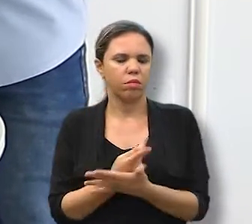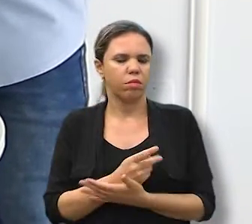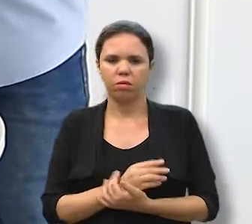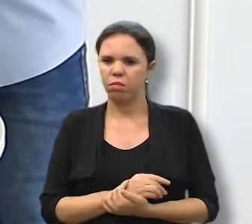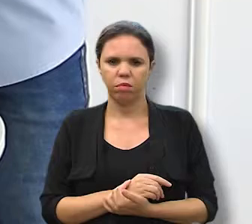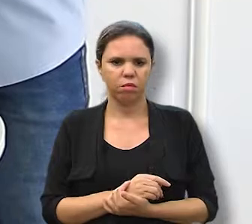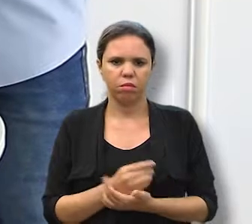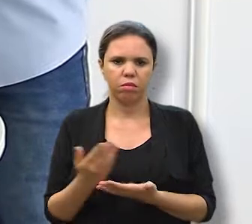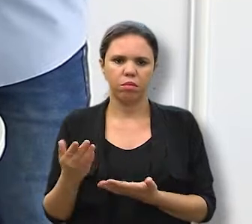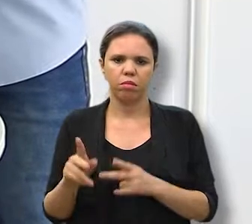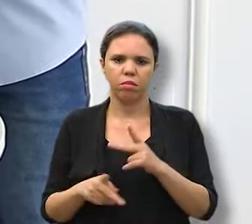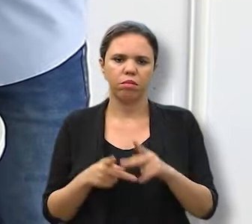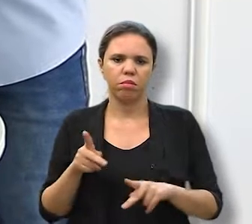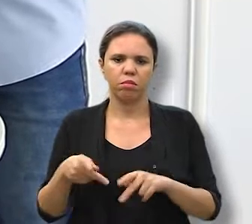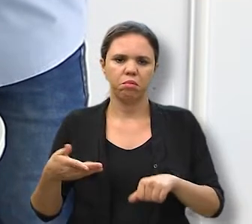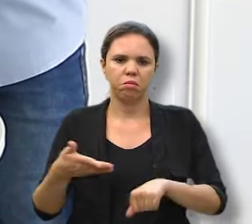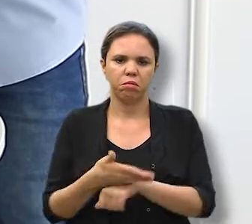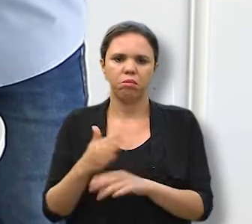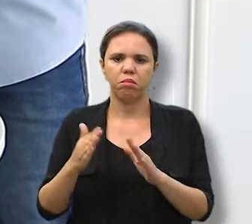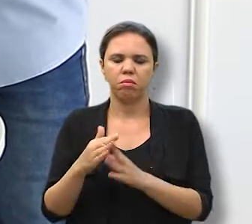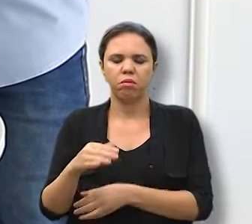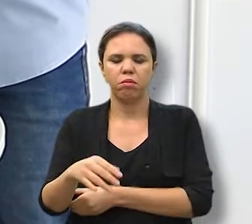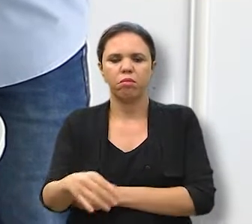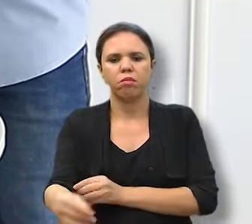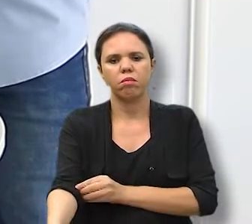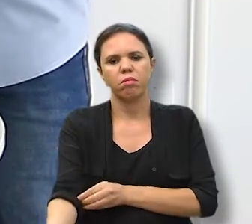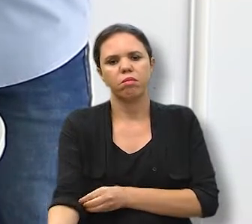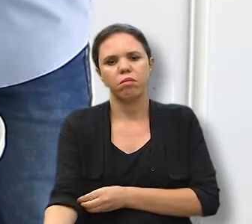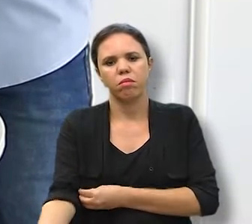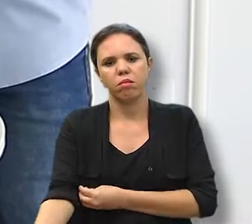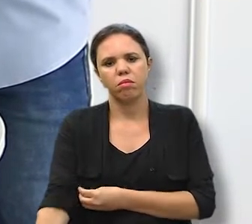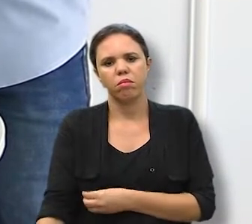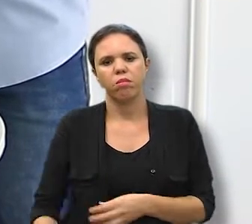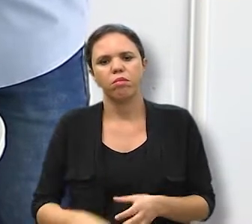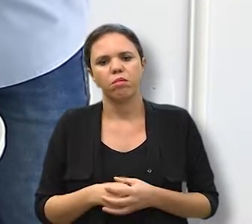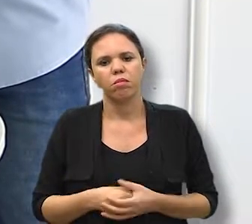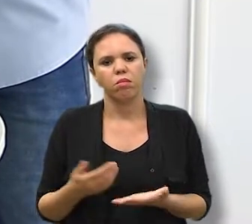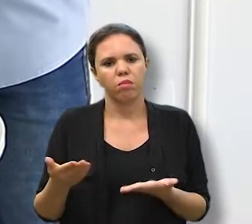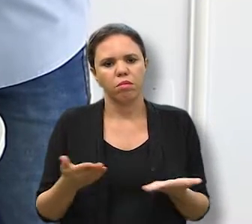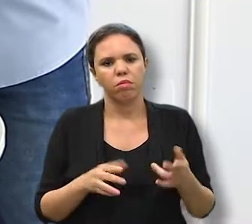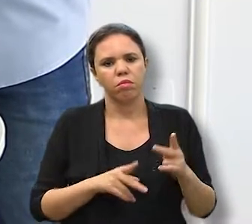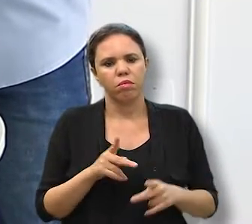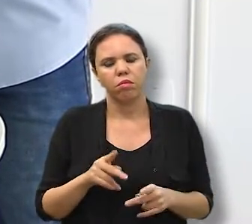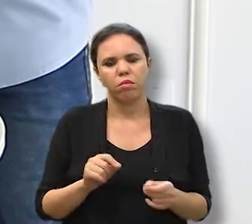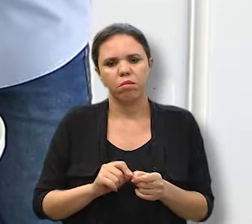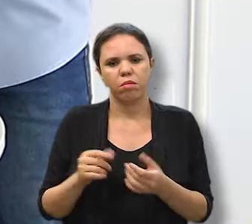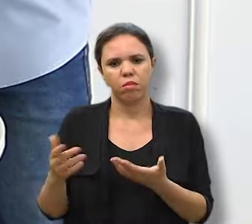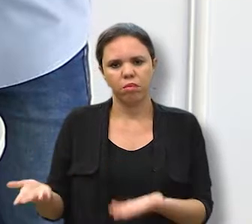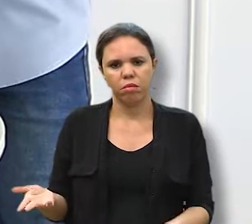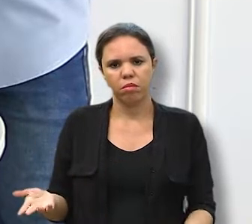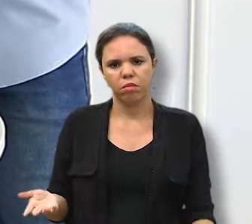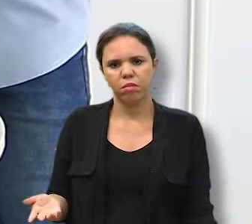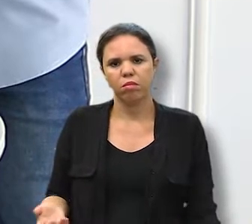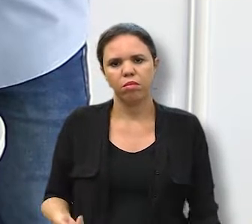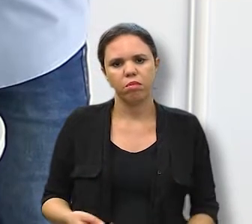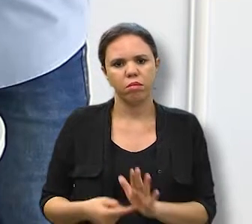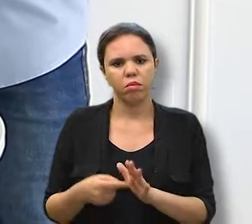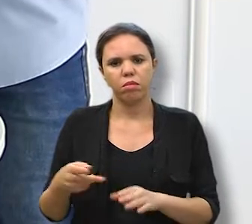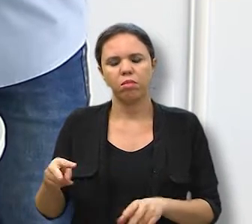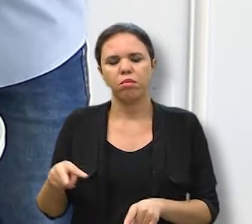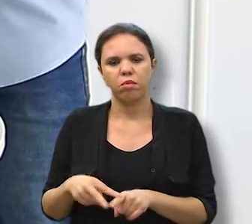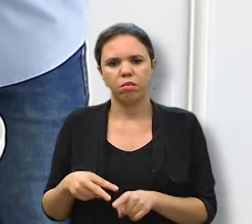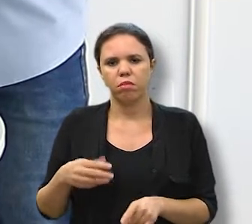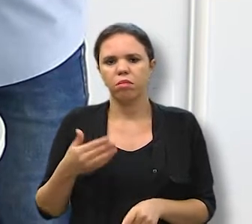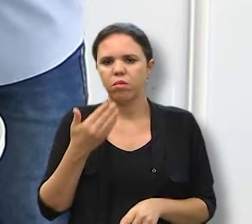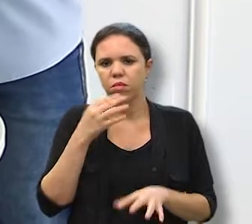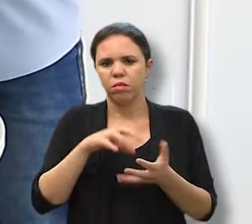Vai receber uma visita em casa, chegou alguém, né, pra você receber, apresenta o pudim, serve o